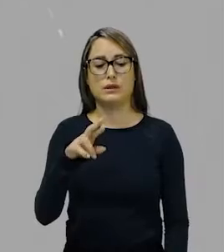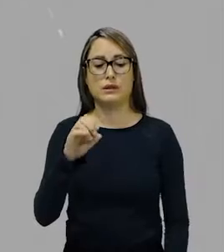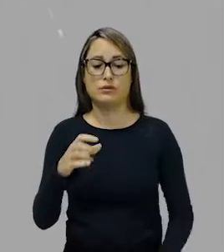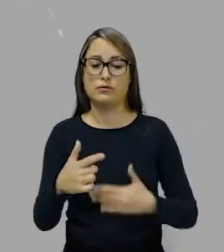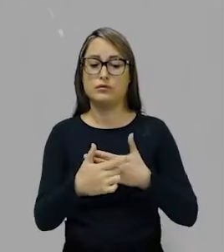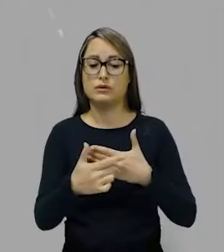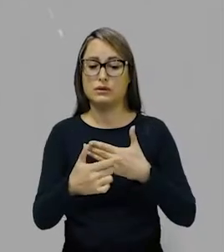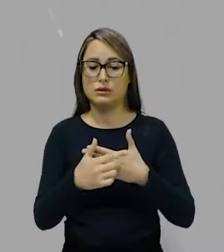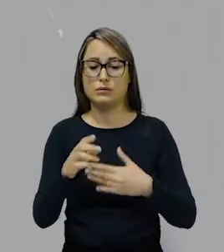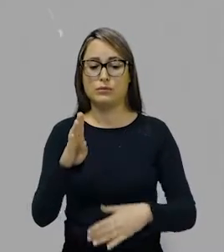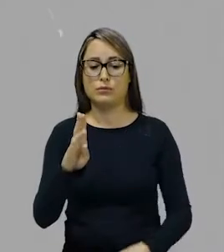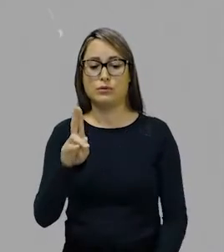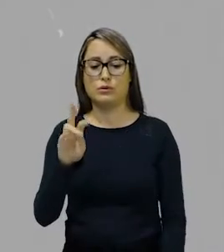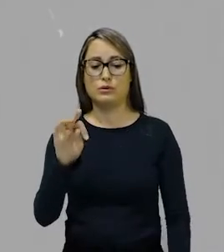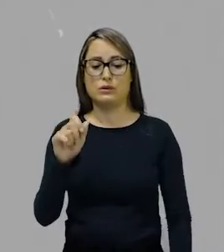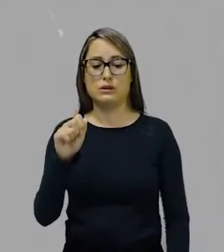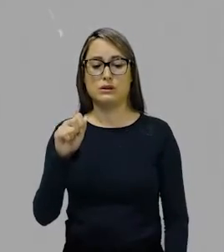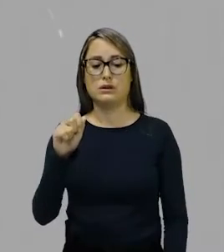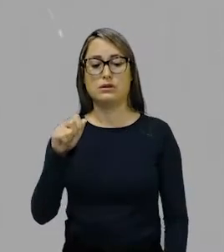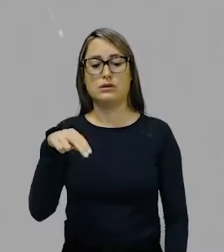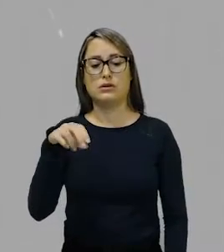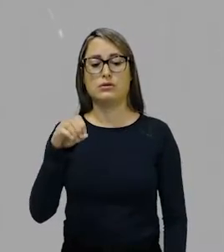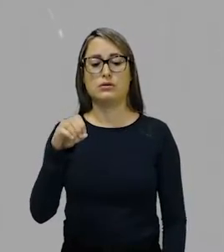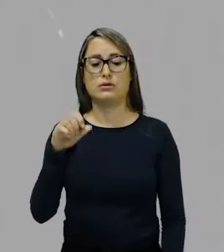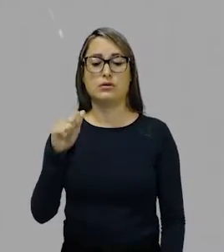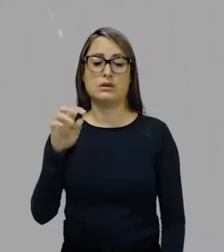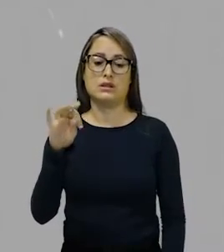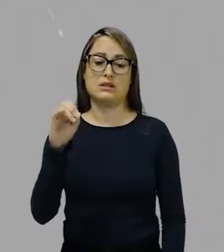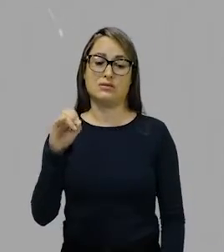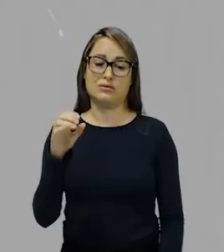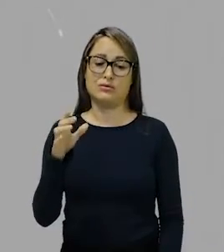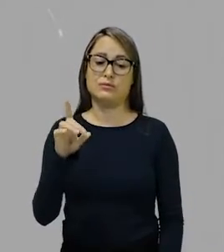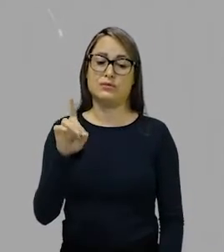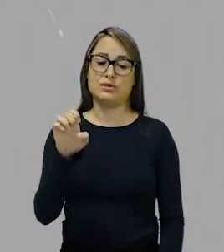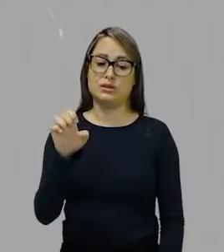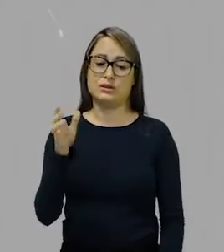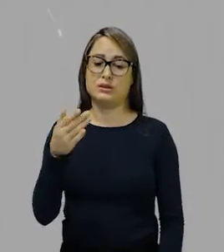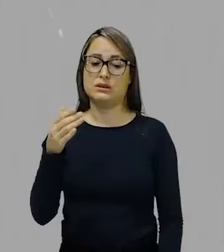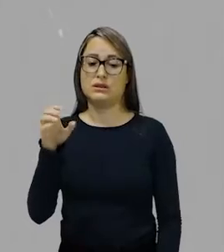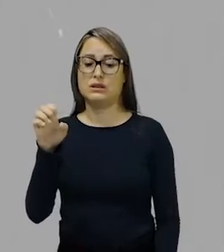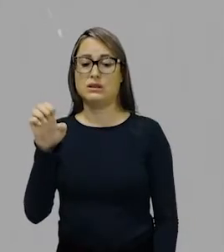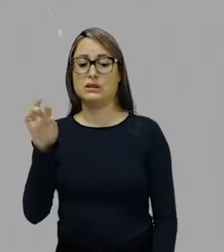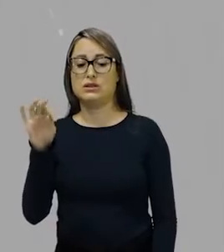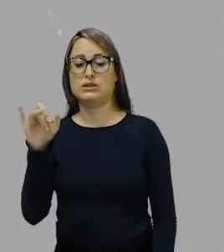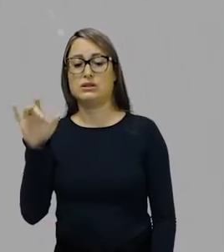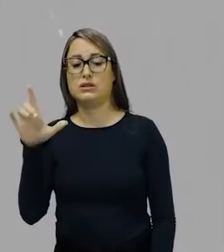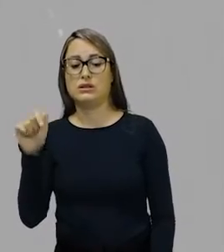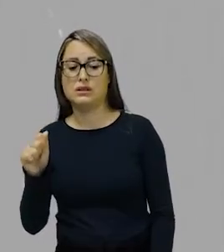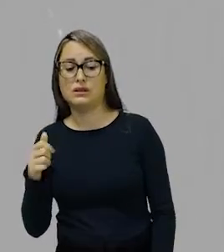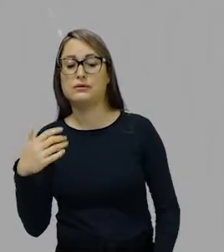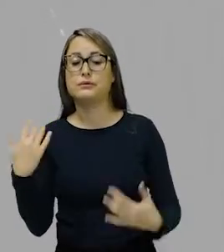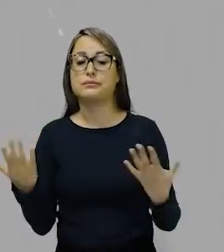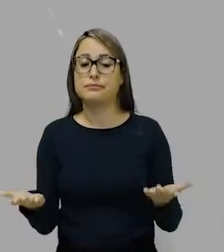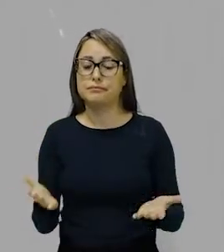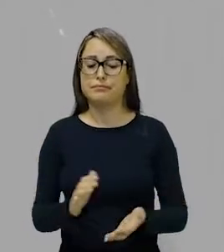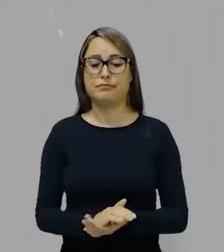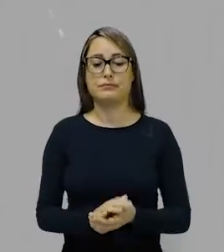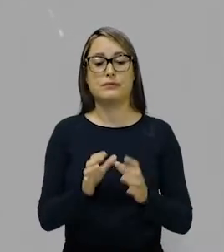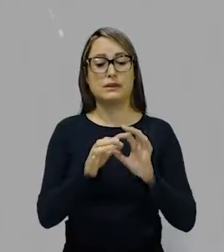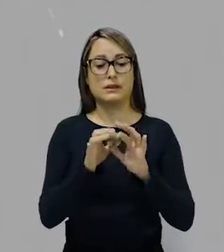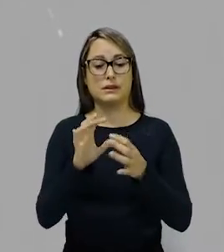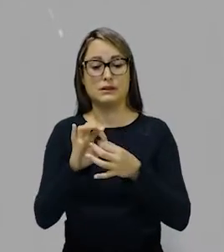etila é o isômero de função. A questão anterior falou de isômero de cadeia. Então, eu teria